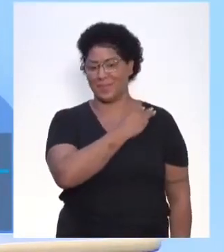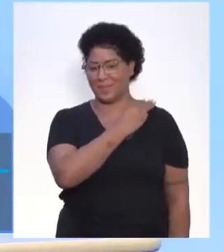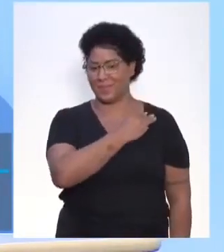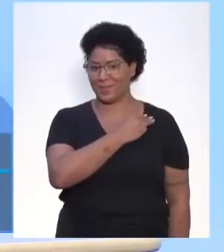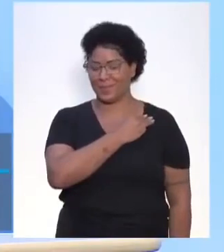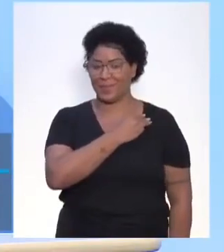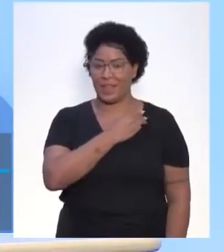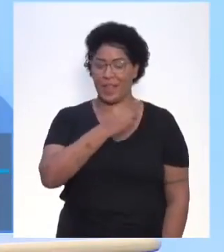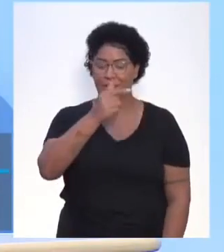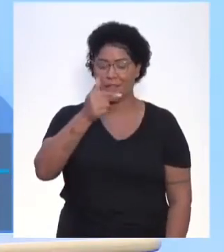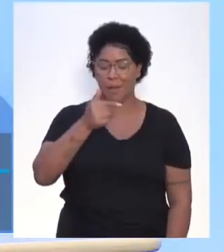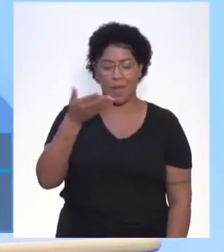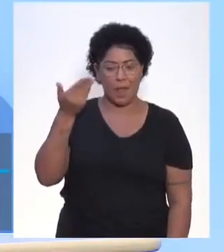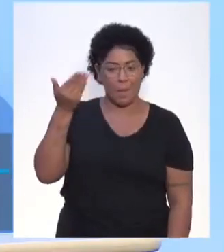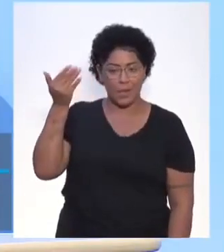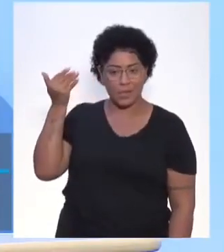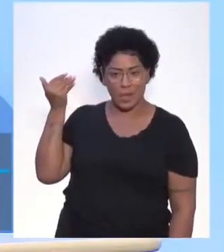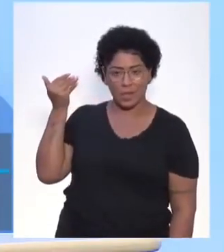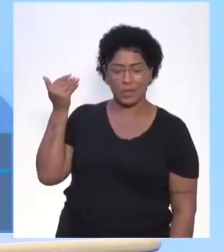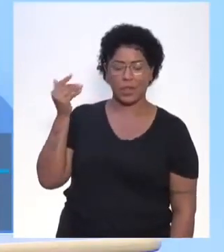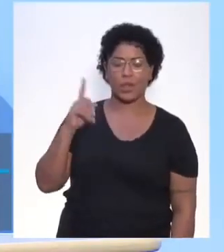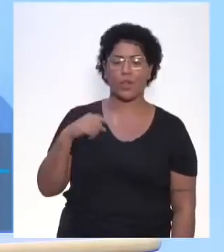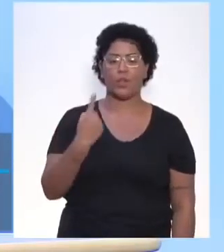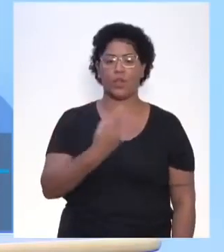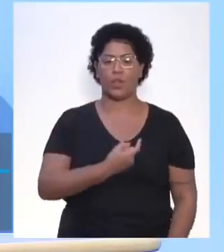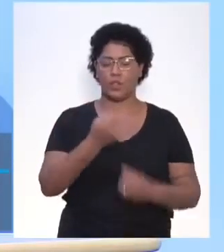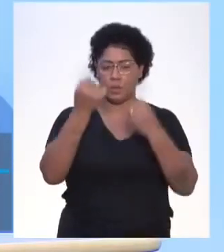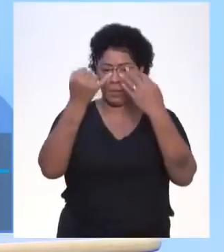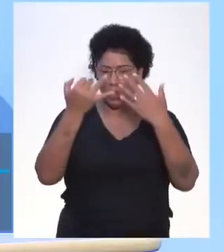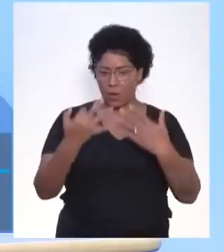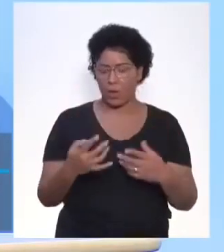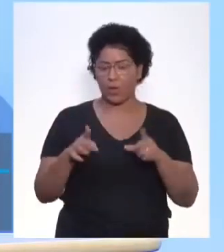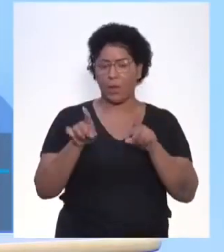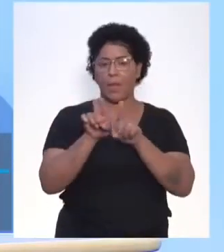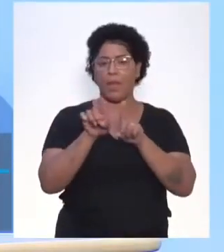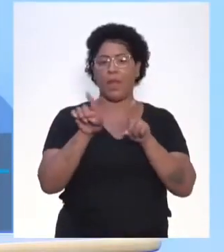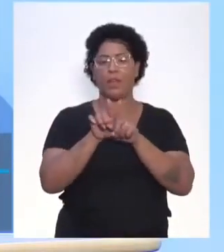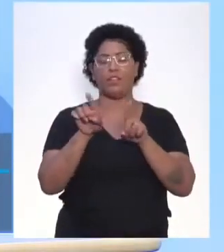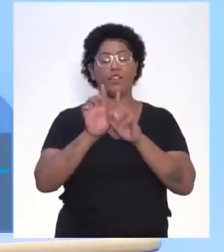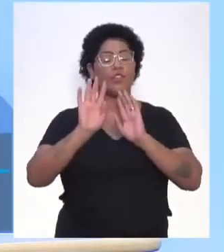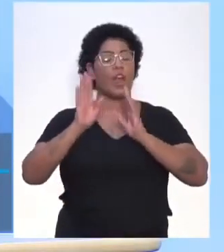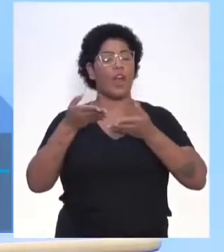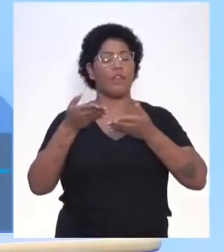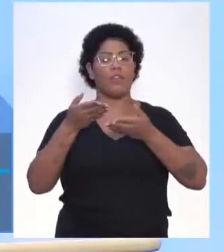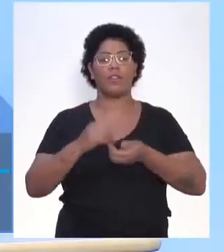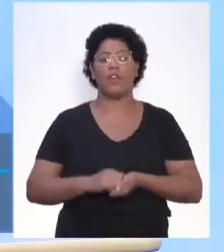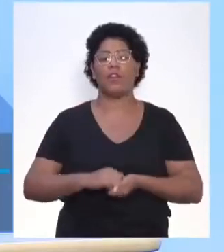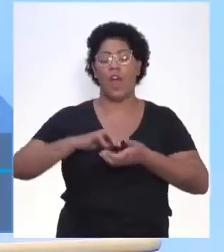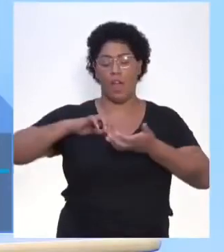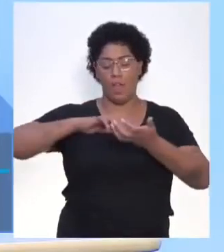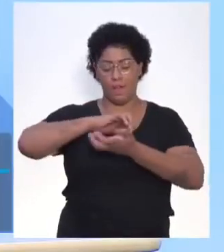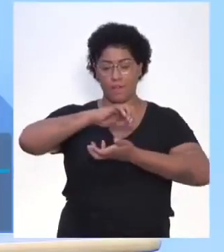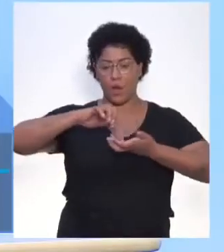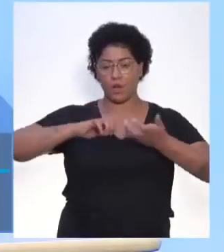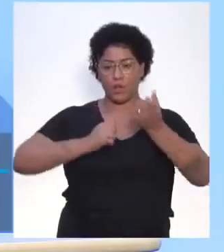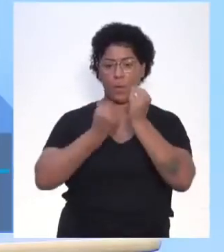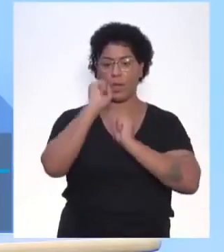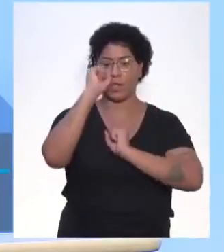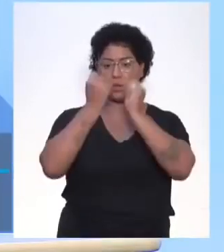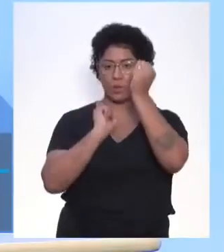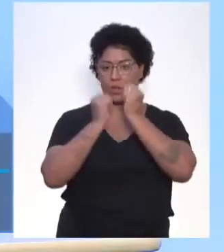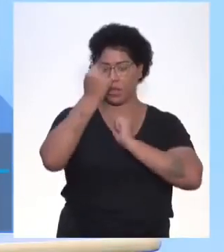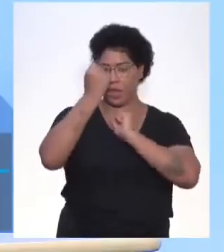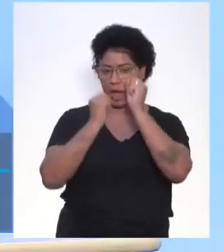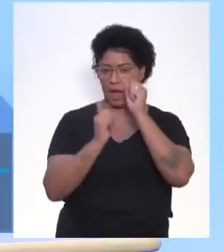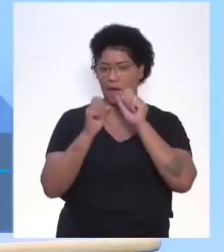semana passada, nós falamos um pouquinho da Revolução Industrial como forma de retomada de habilidades e objetos do conhecimento